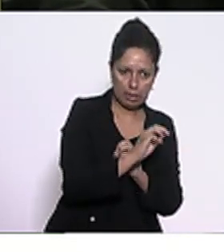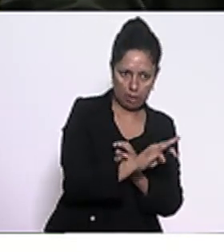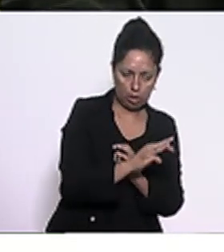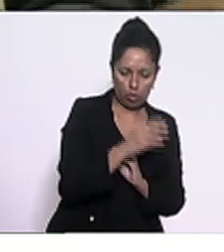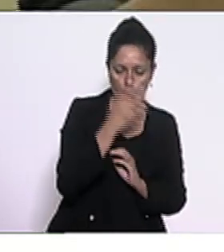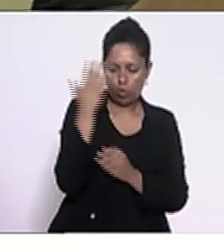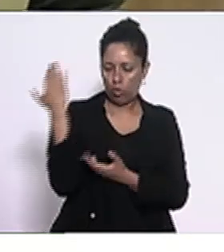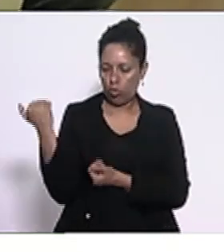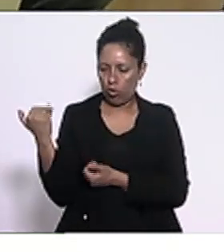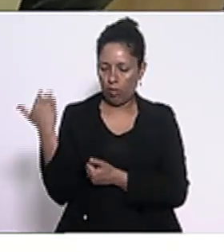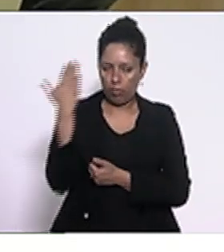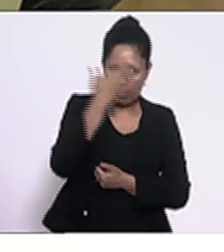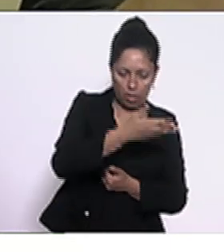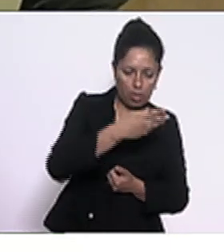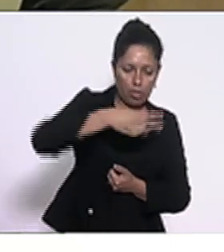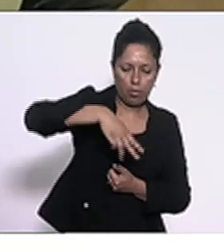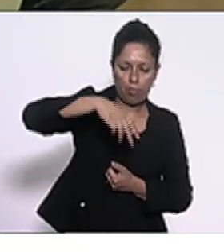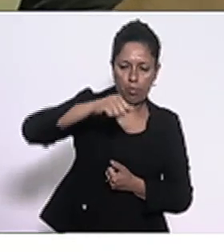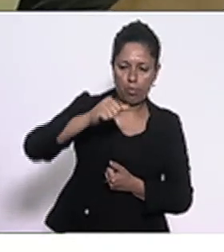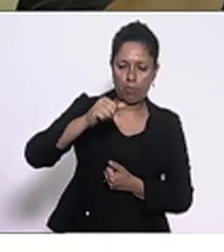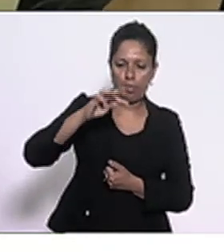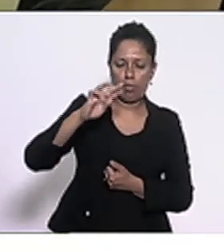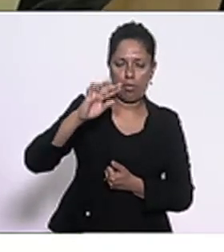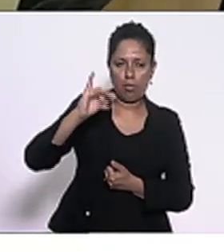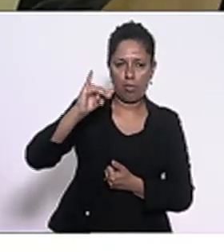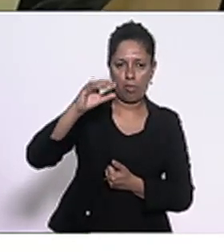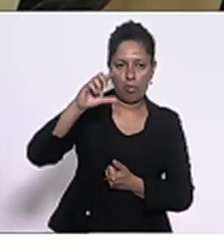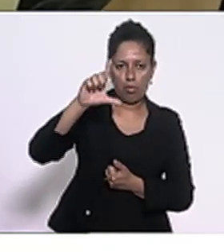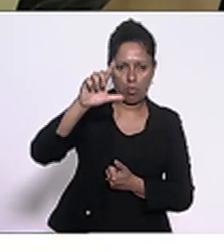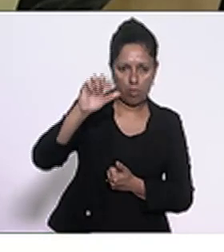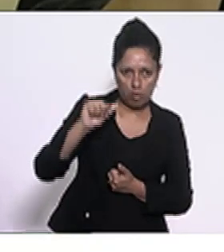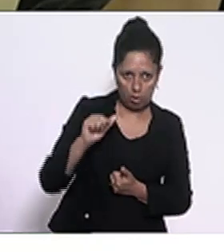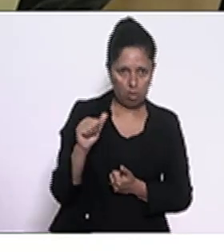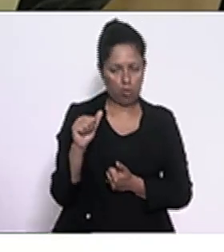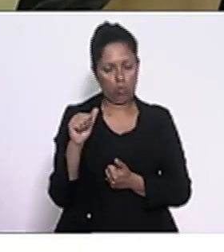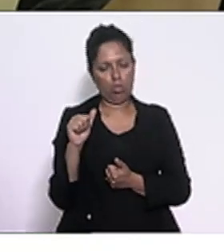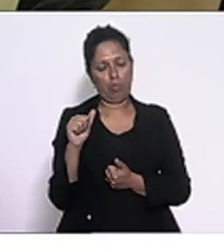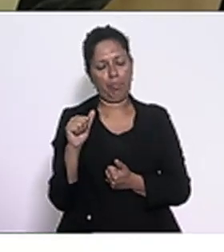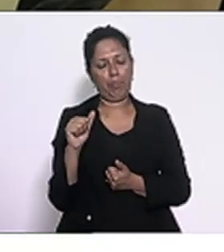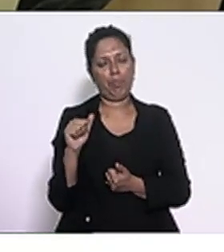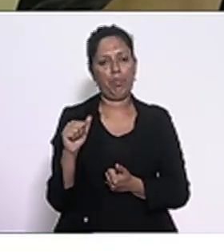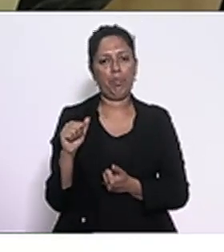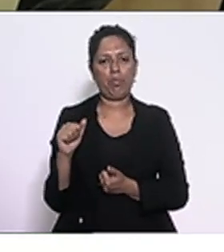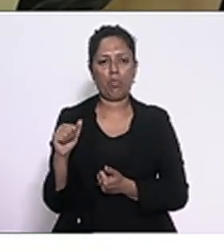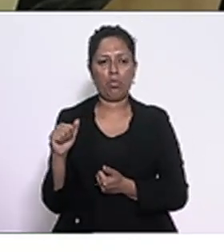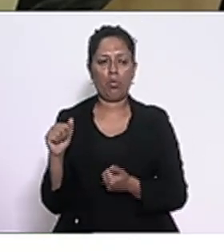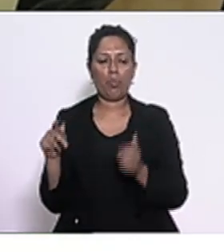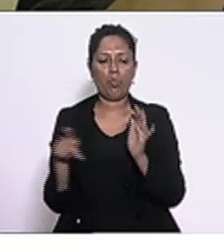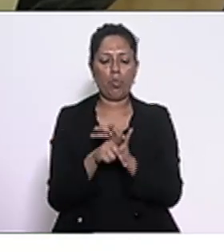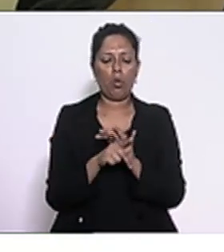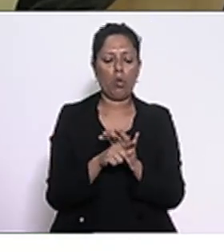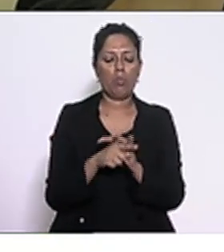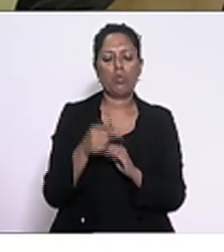para as escolas que são afetas ao governo do Estado.